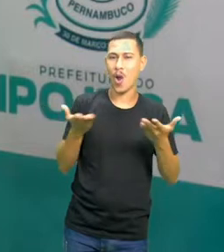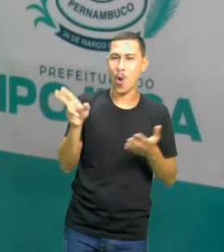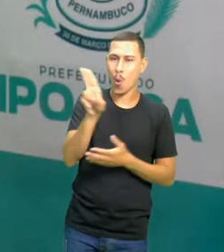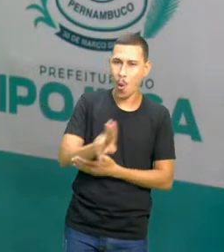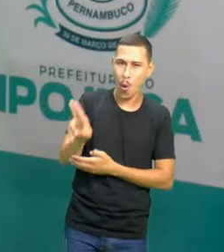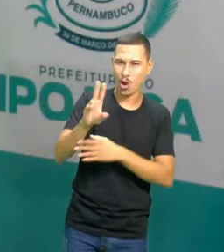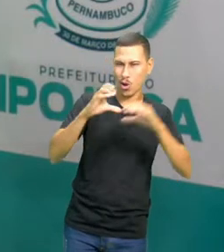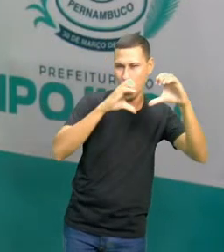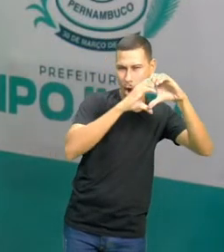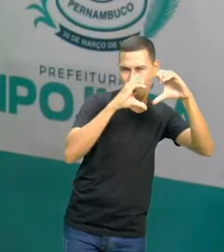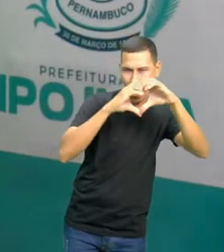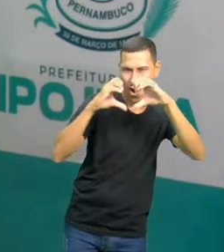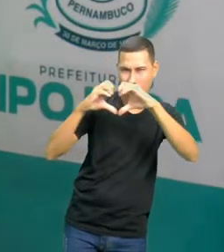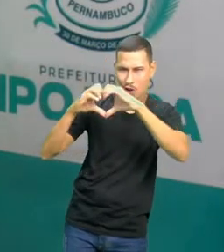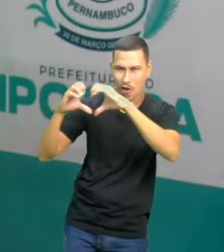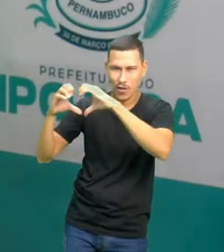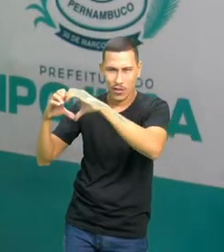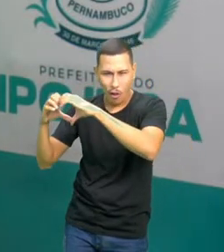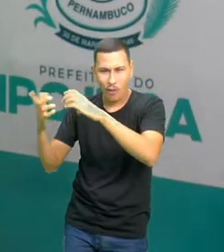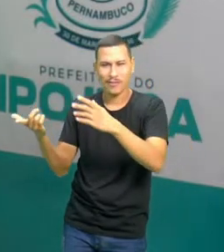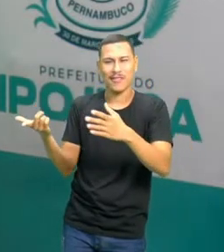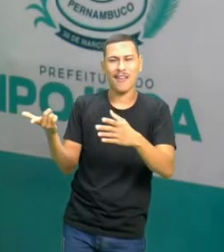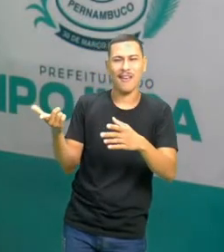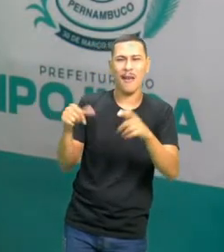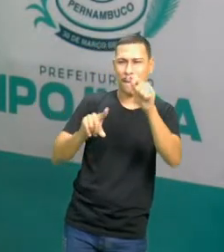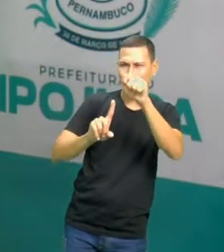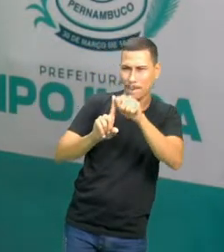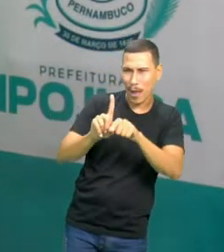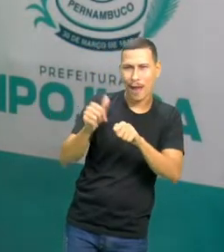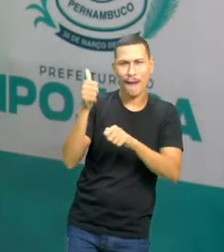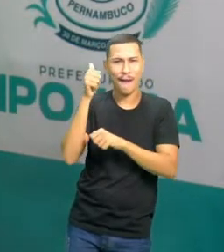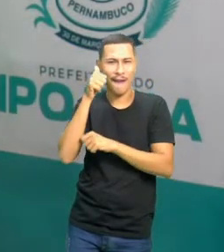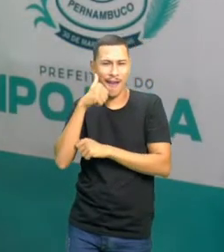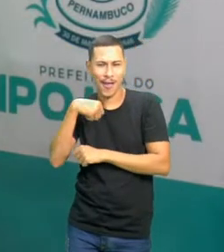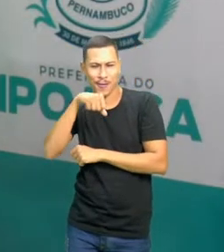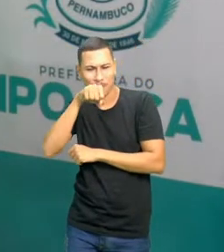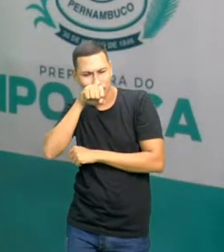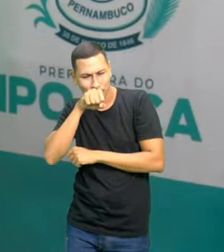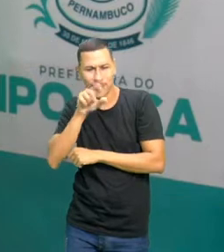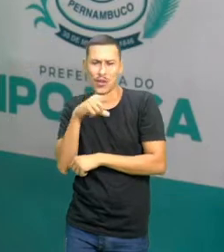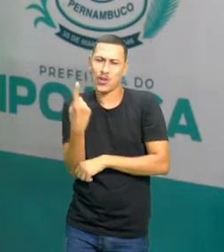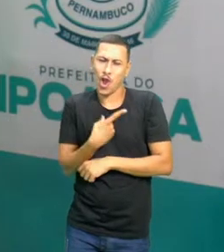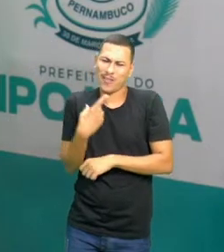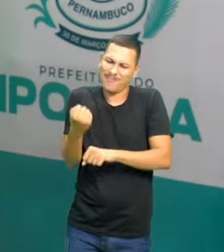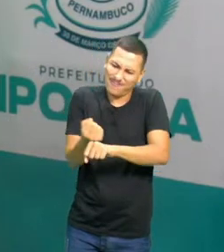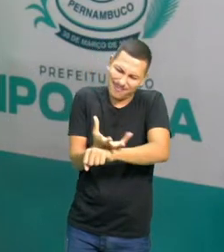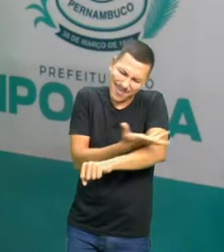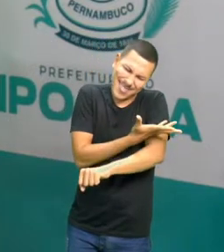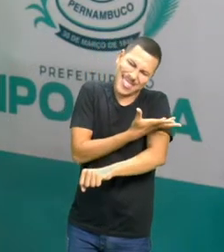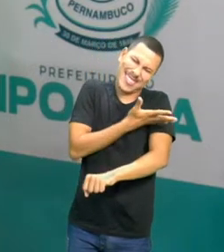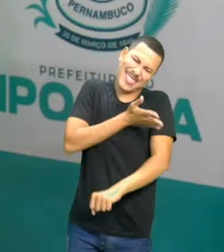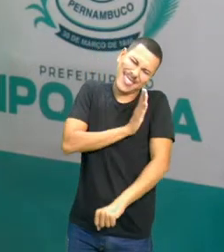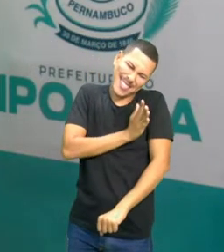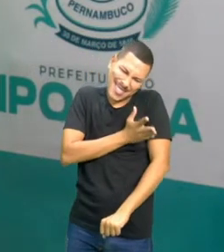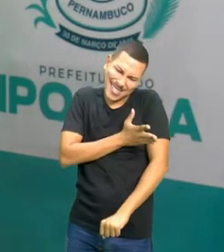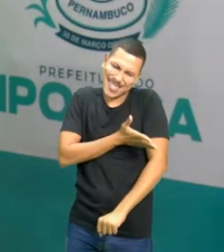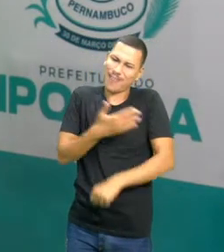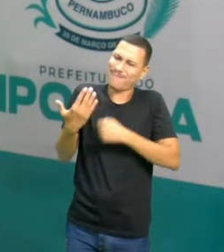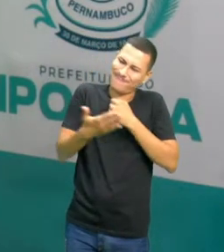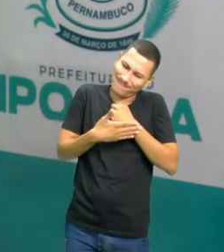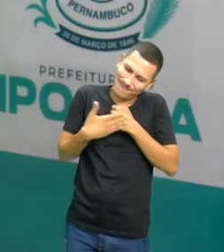corações. Temos o mês das mães, que a gente envolveu muitos sentimentos, mexeu com o coração